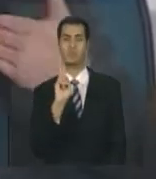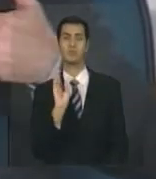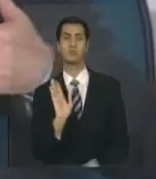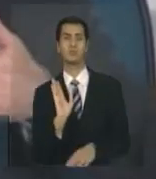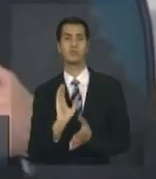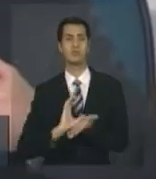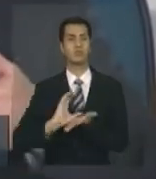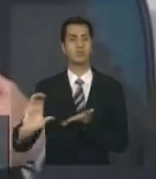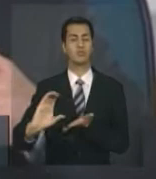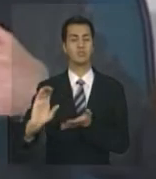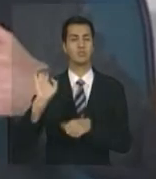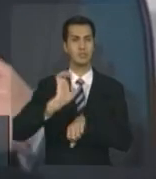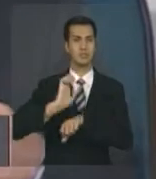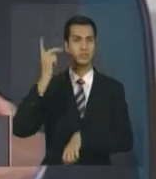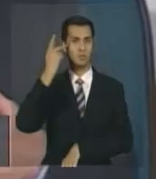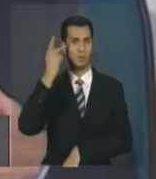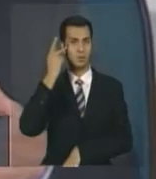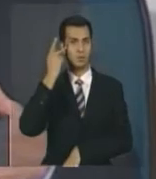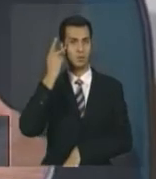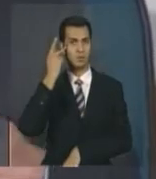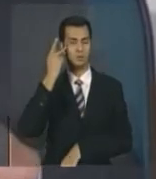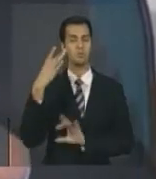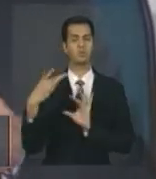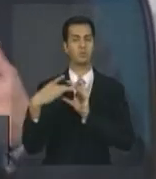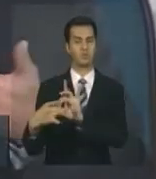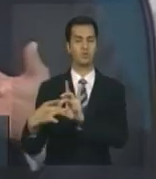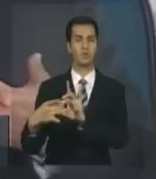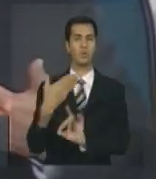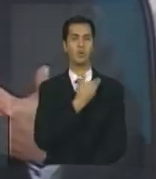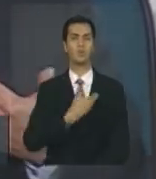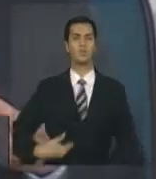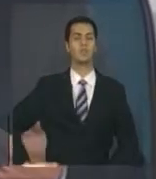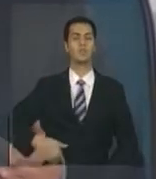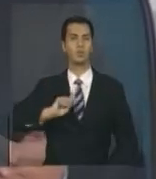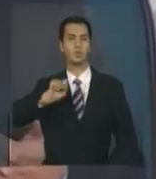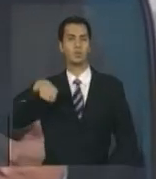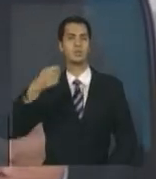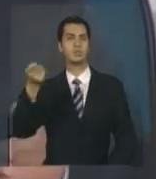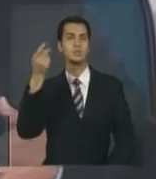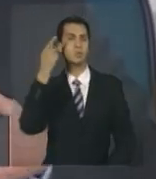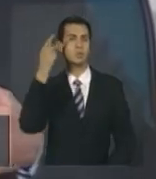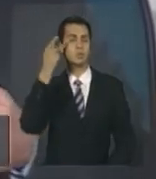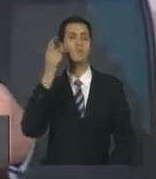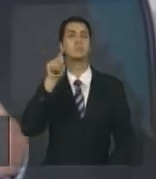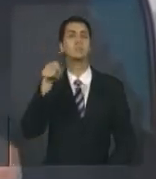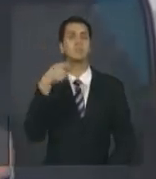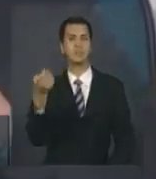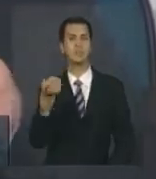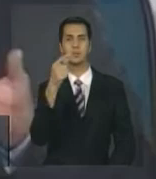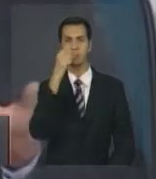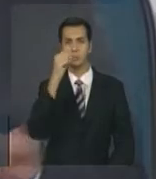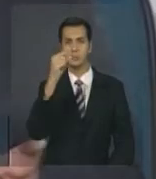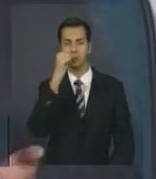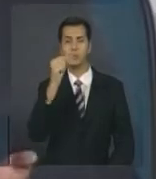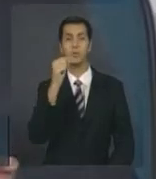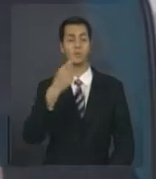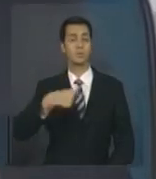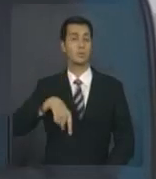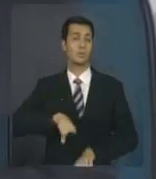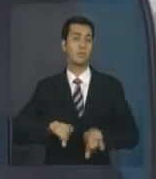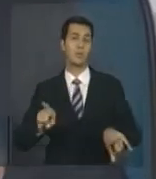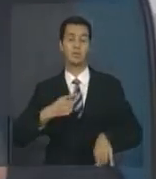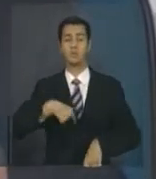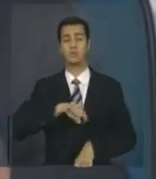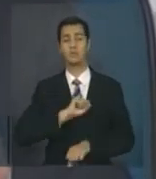Alckmin, mas aguardamos ainda os títulos de dominialidade, aguardamos ainda as licenças